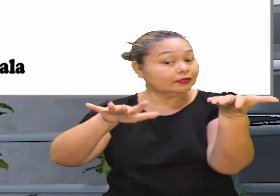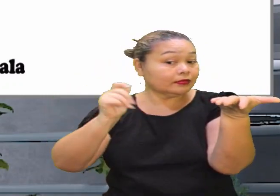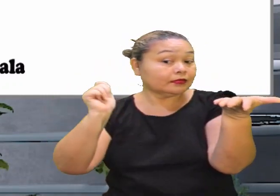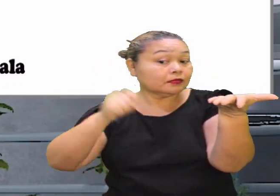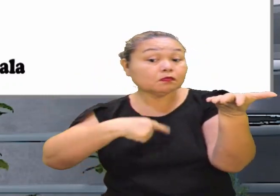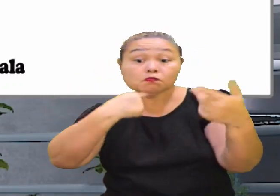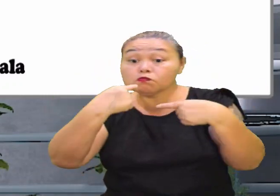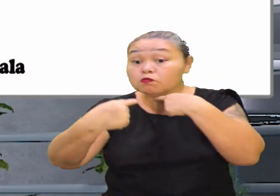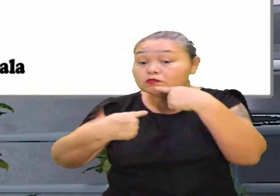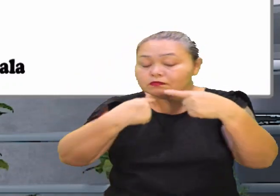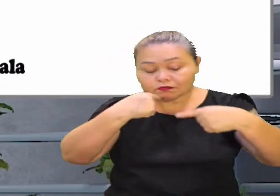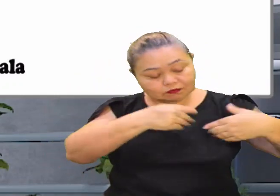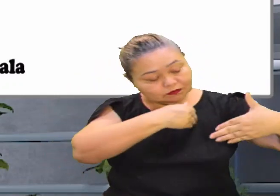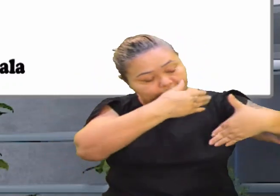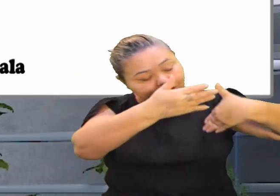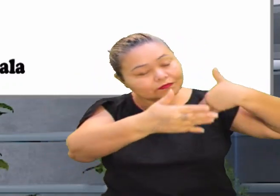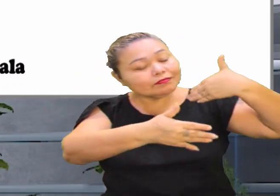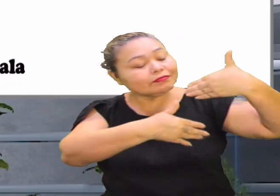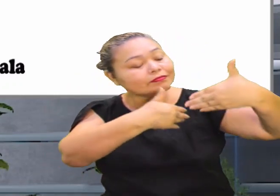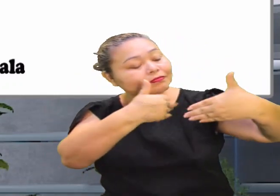indefinido, número de filhos,